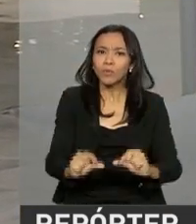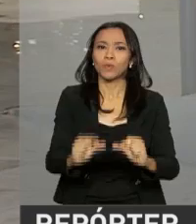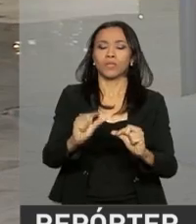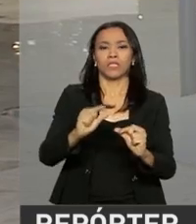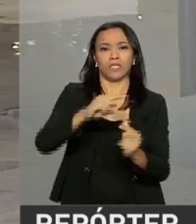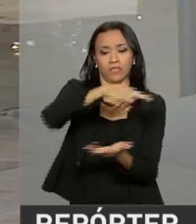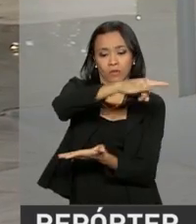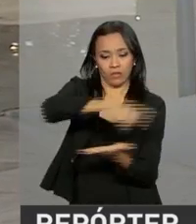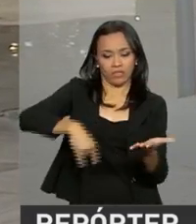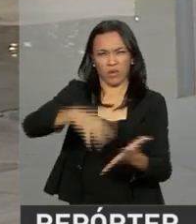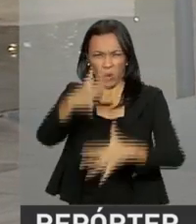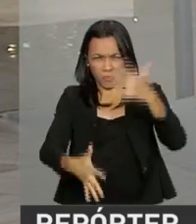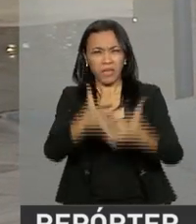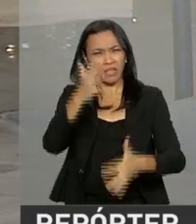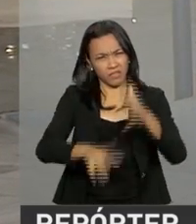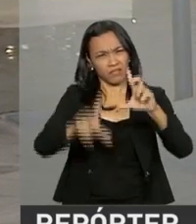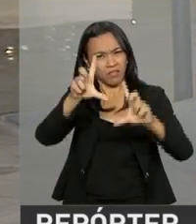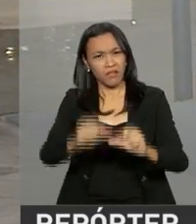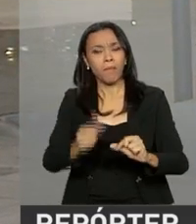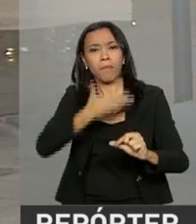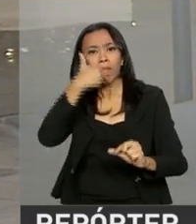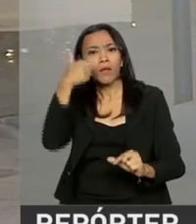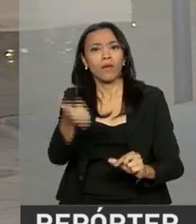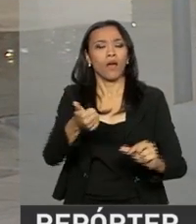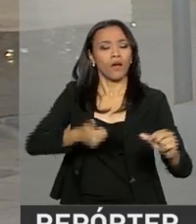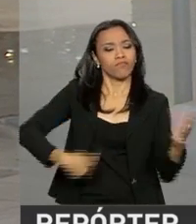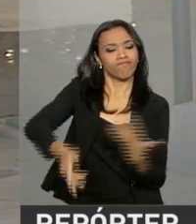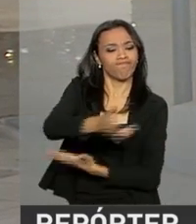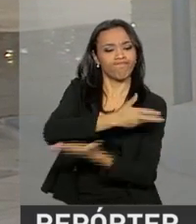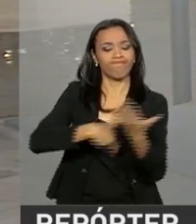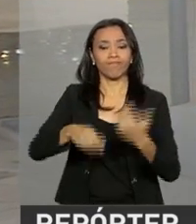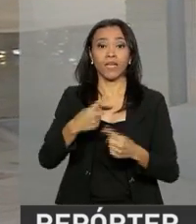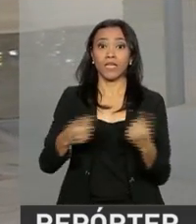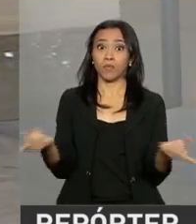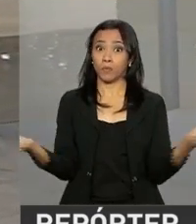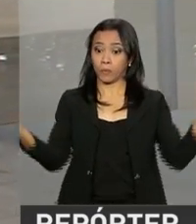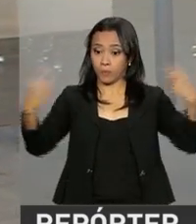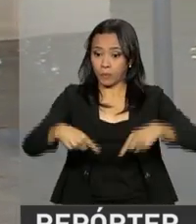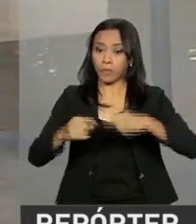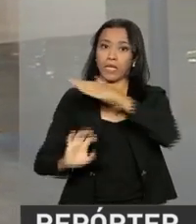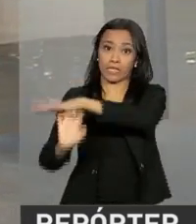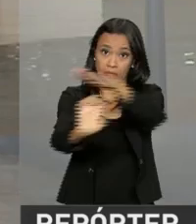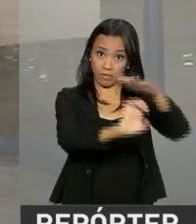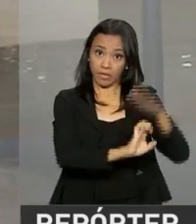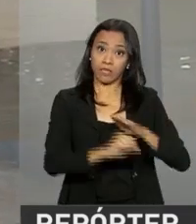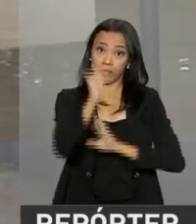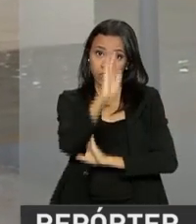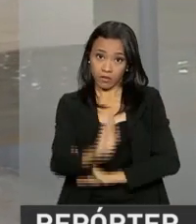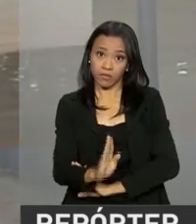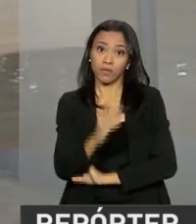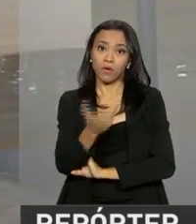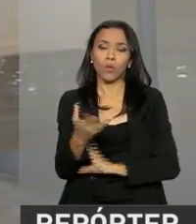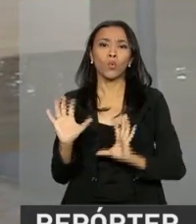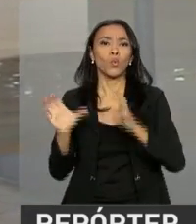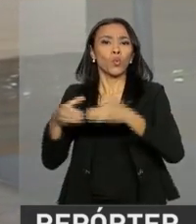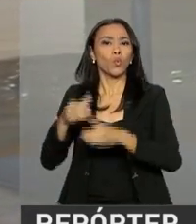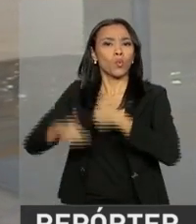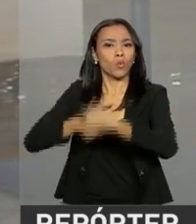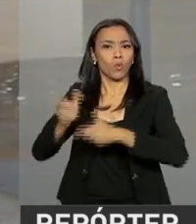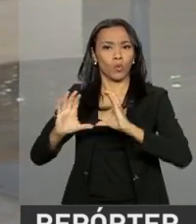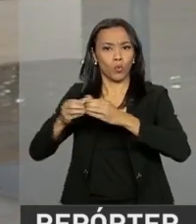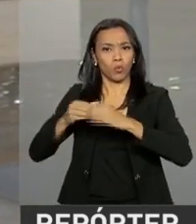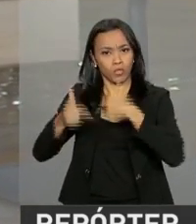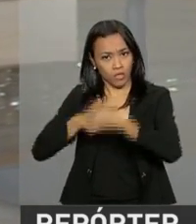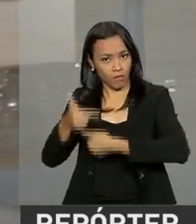processos para melhorar o ambiente de negócios e aumentar a competitividade das empresas brasileiras. Um grupo de trabalho será montado